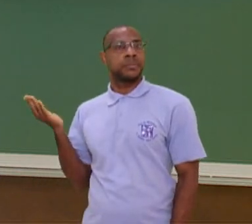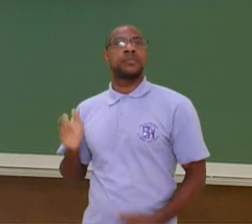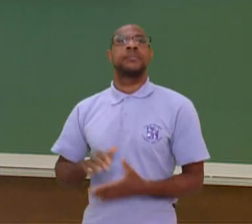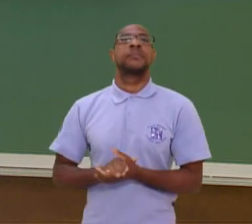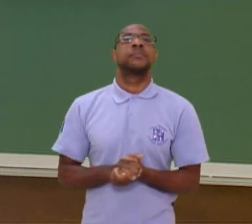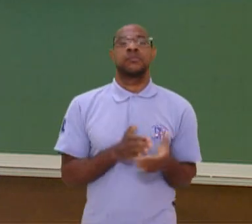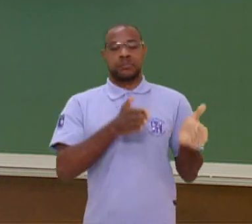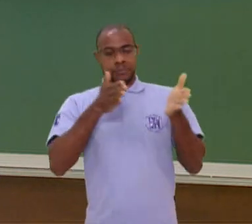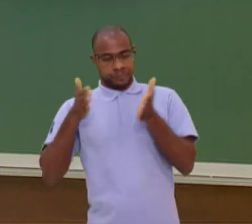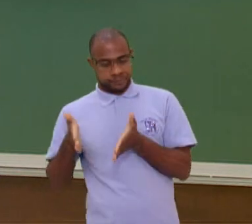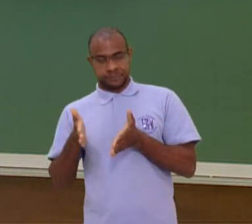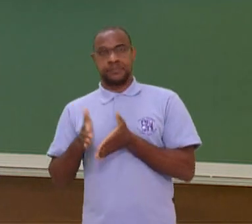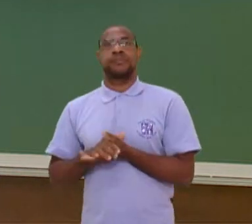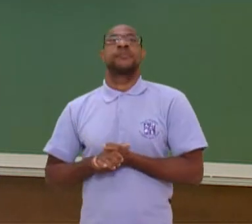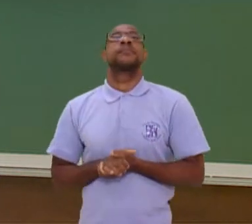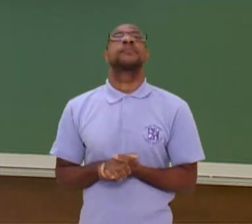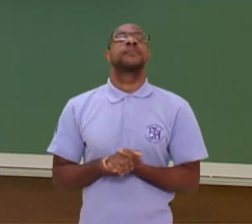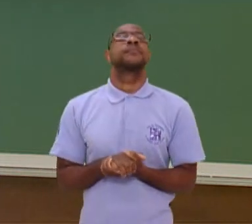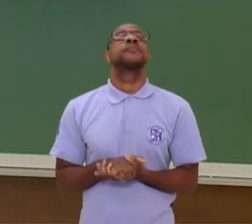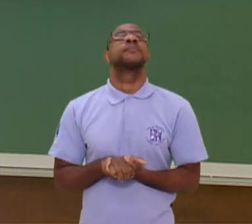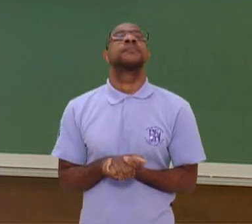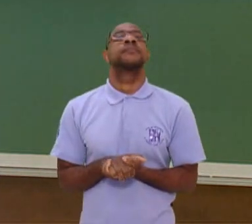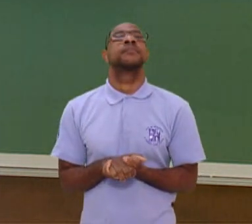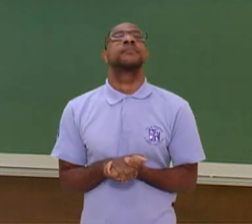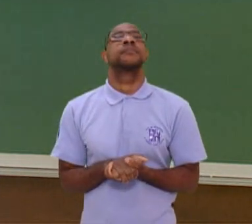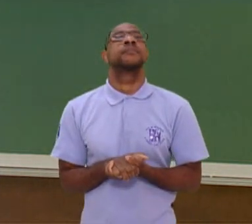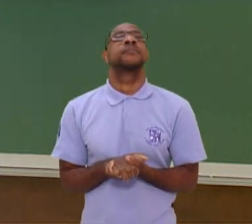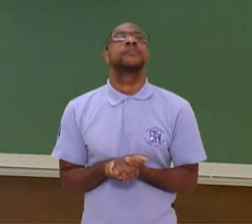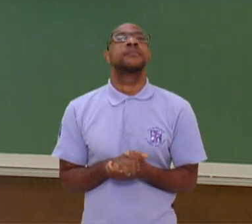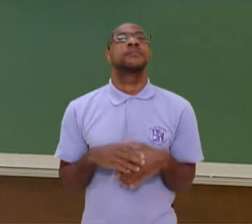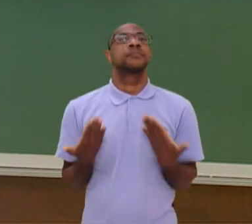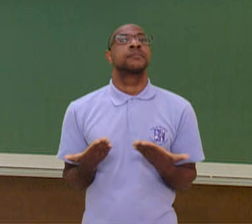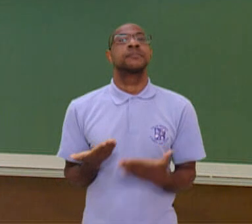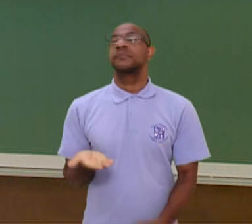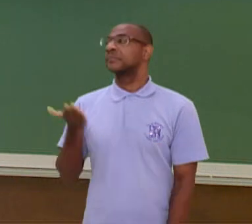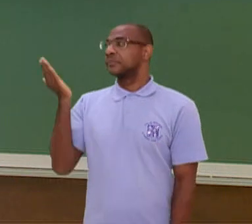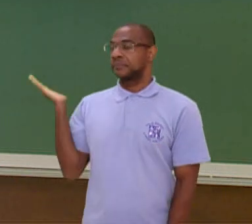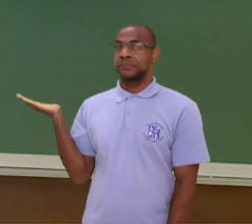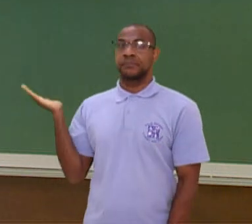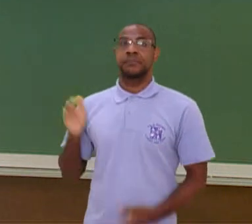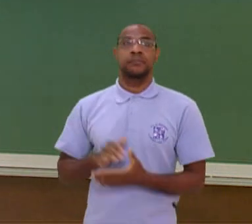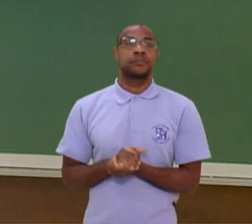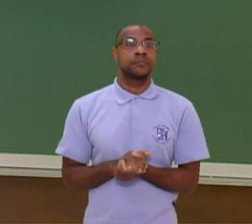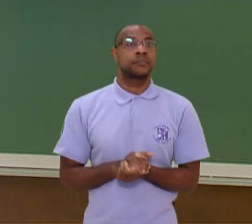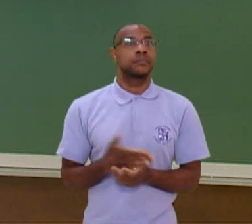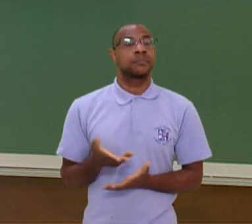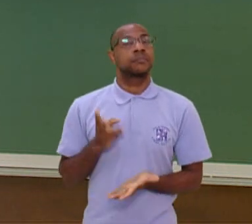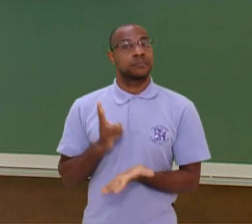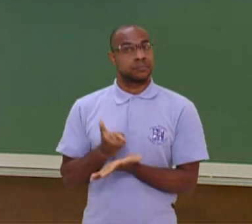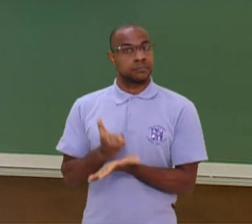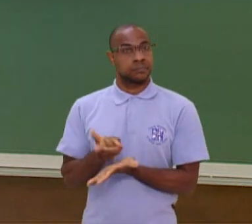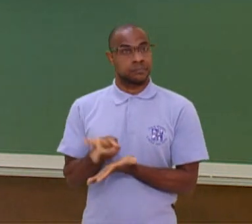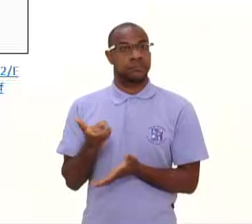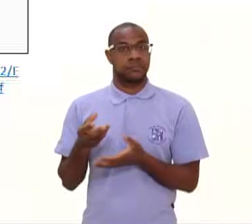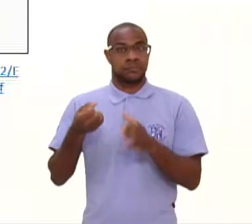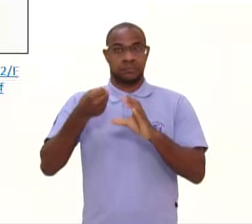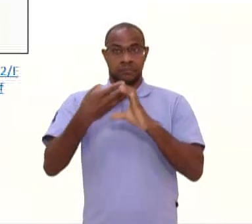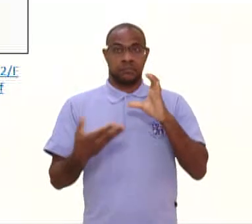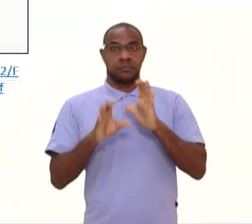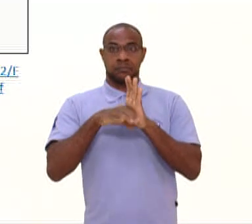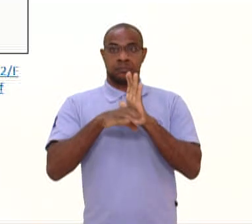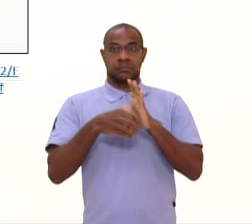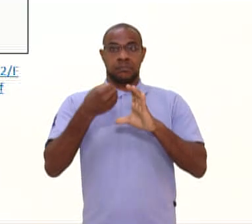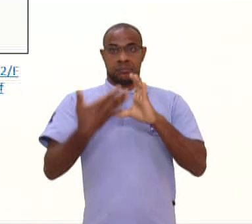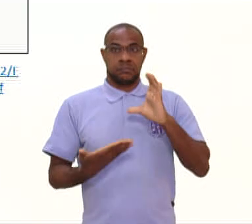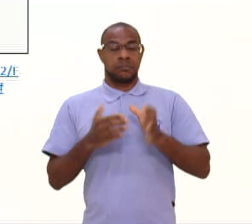vamos avançar um pouco mais, que o nosso foco aqui é mais o quesito histórico. Então aqui, ó, ainda trabalhando com esse conceito histórico, percebam que a